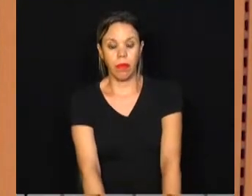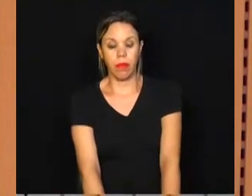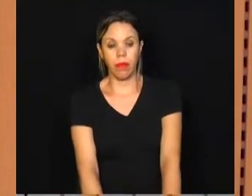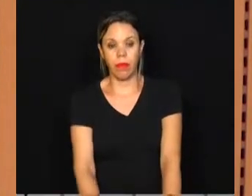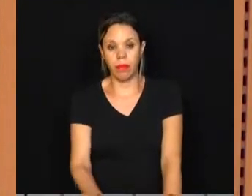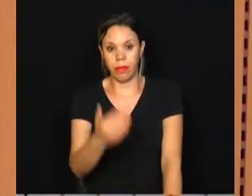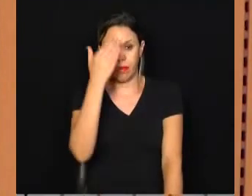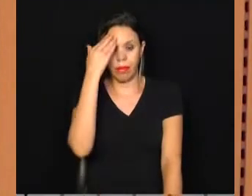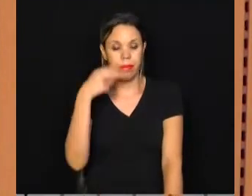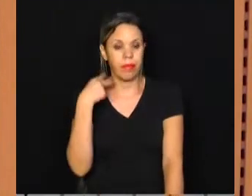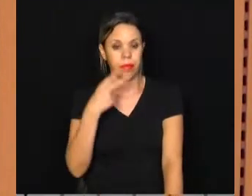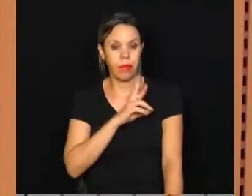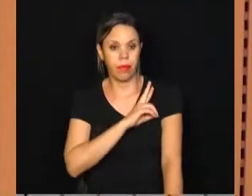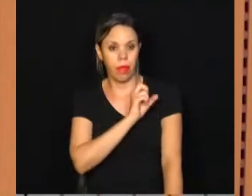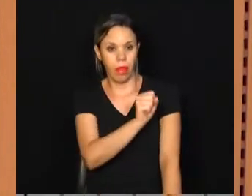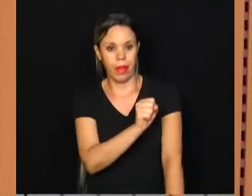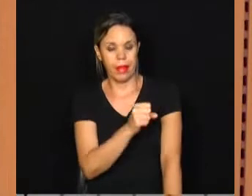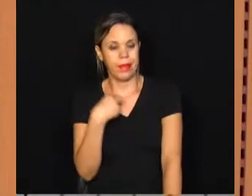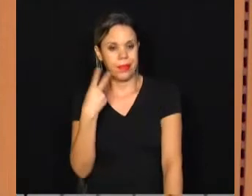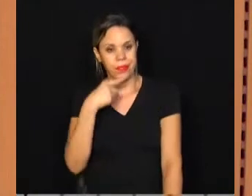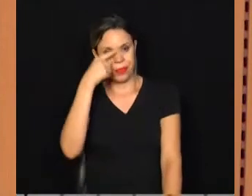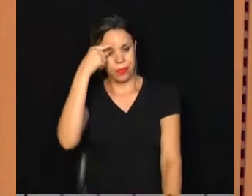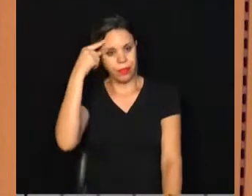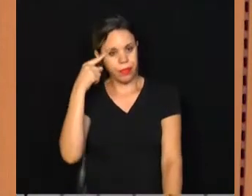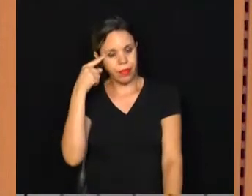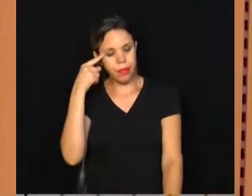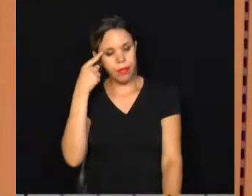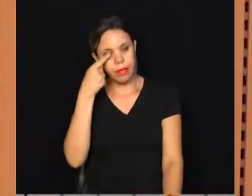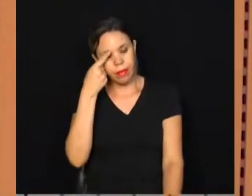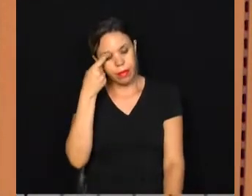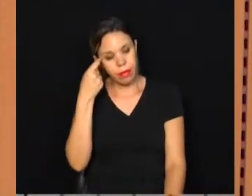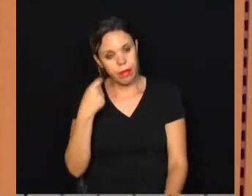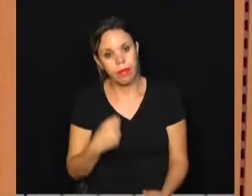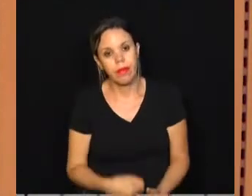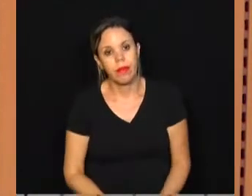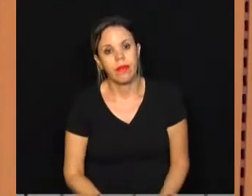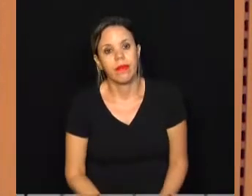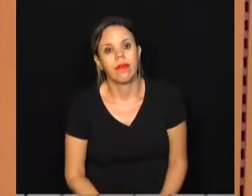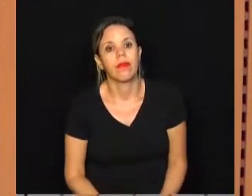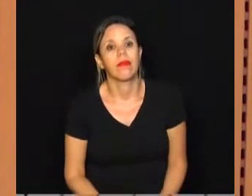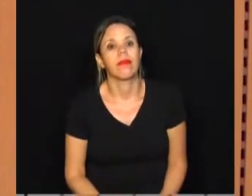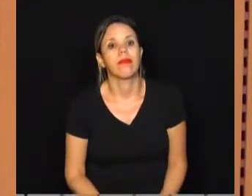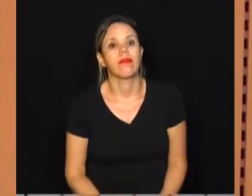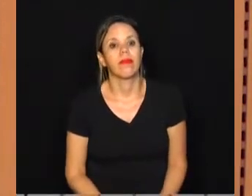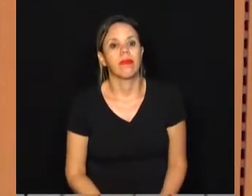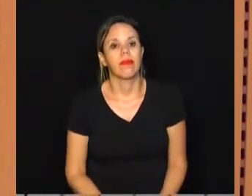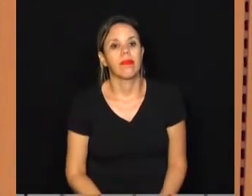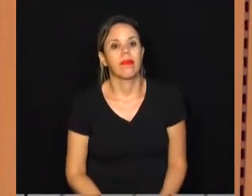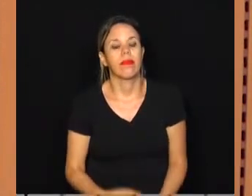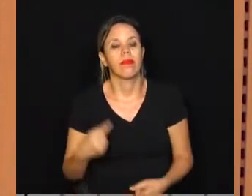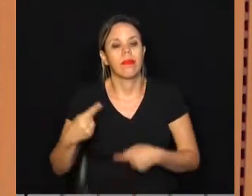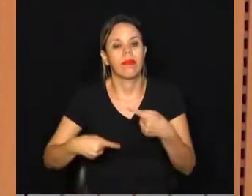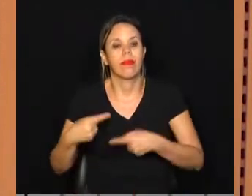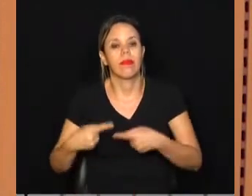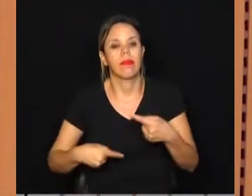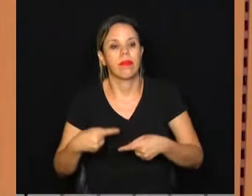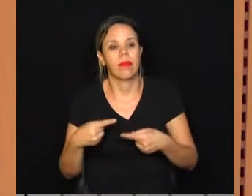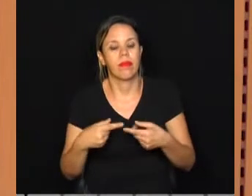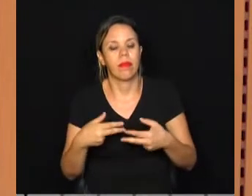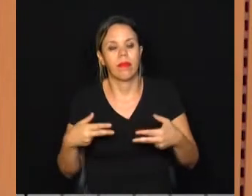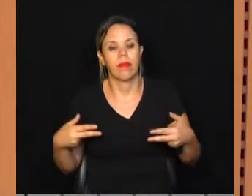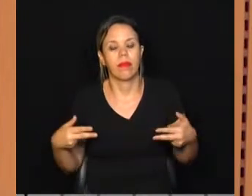Obrigado, vereador Luiz Rossini, vereadora Paola. Nós aqui, então, estamos debatendo esse